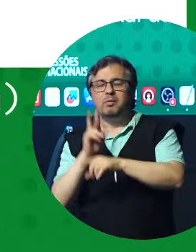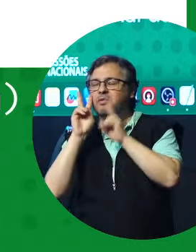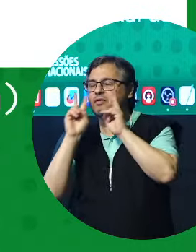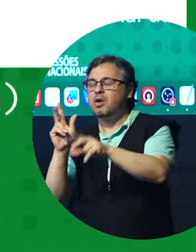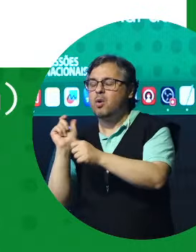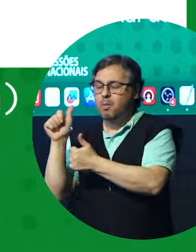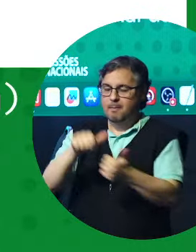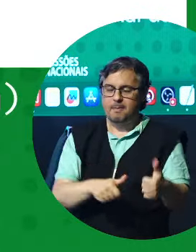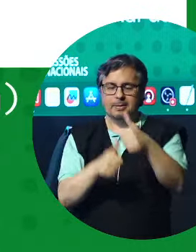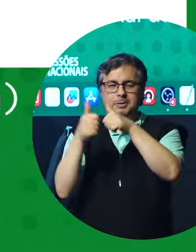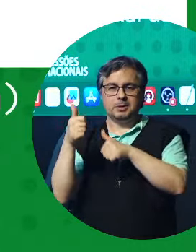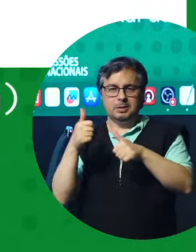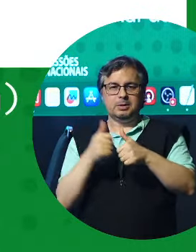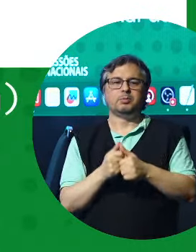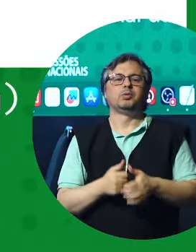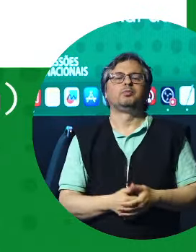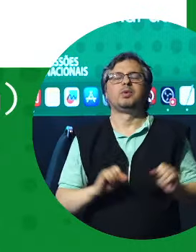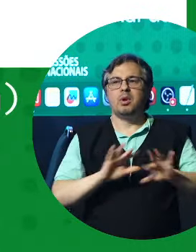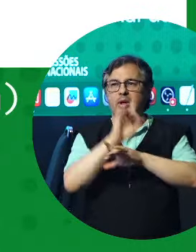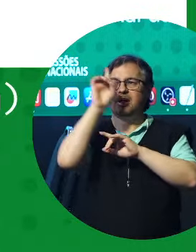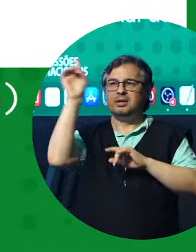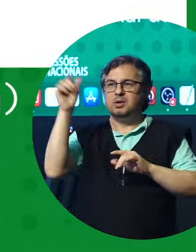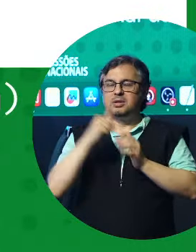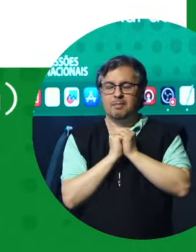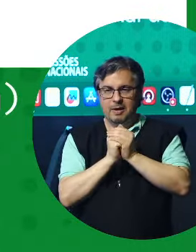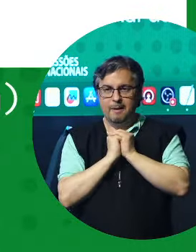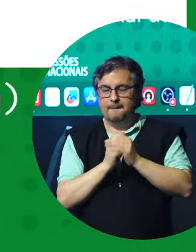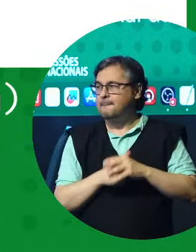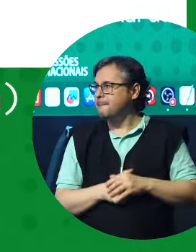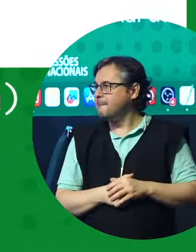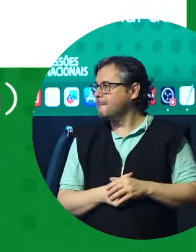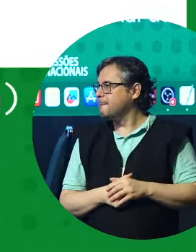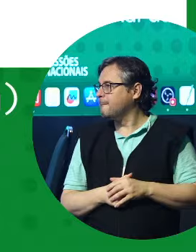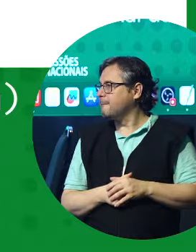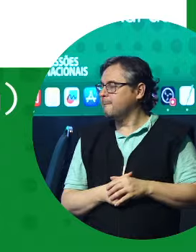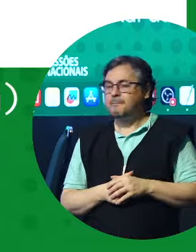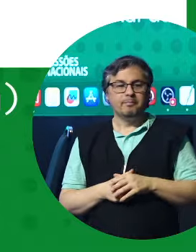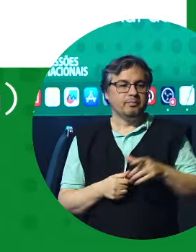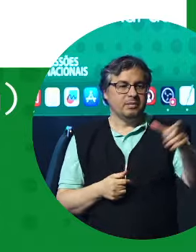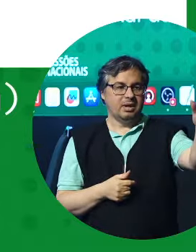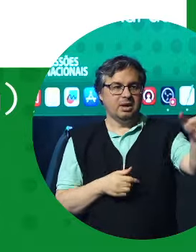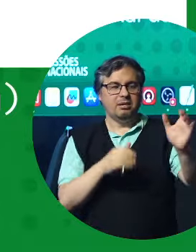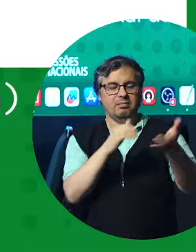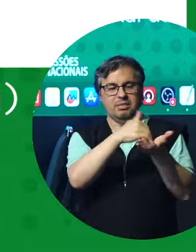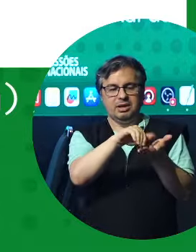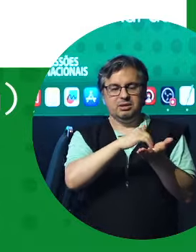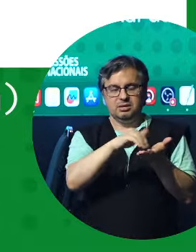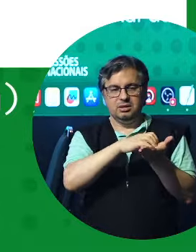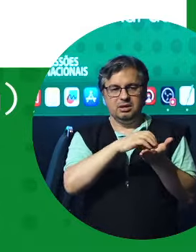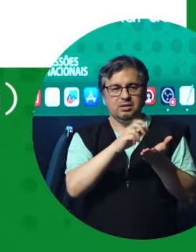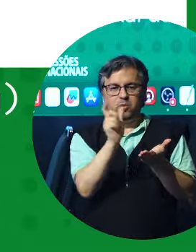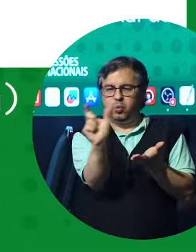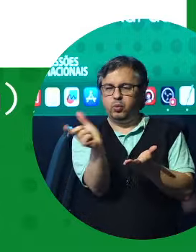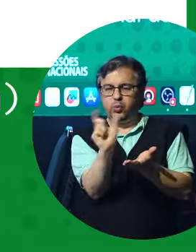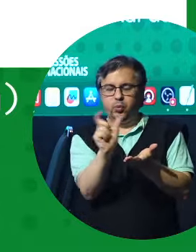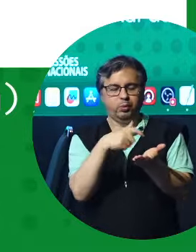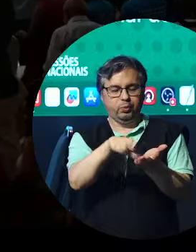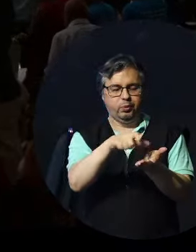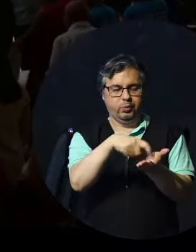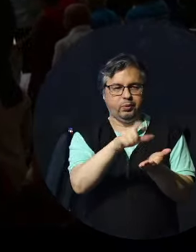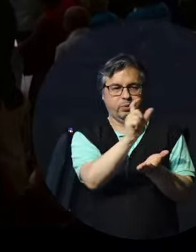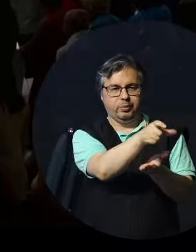para o batismo desse jovem afegão. Glória a Deus, aqui, celebremos aqui com alegria. Aqui na frente nós temos a maquininha, caso você deseje fazer cartão